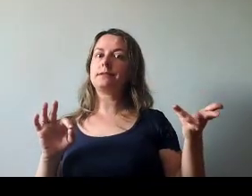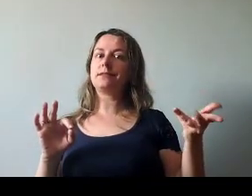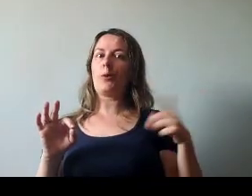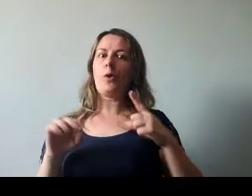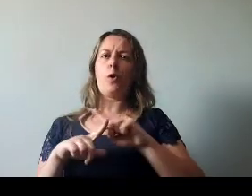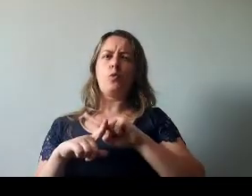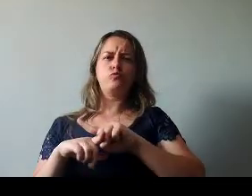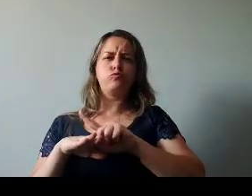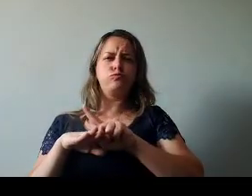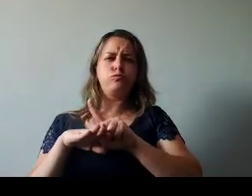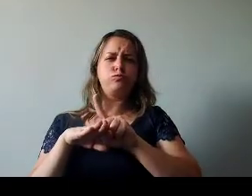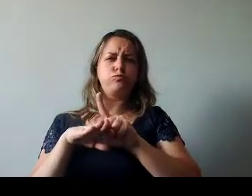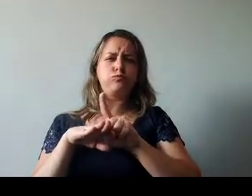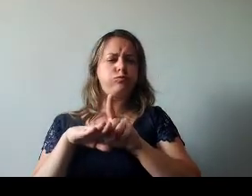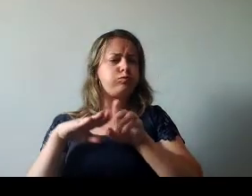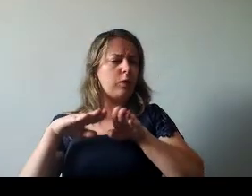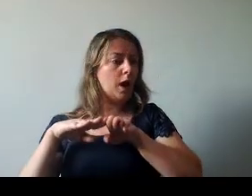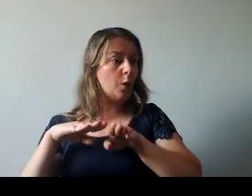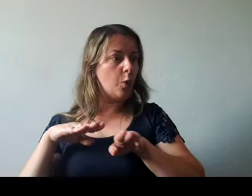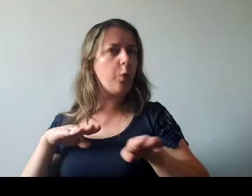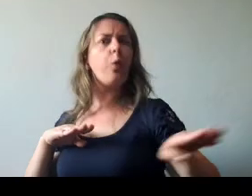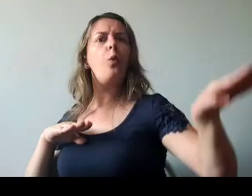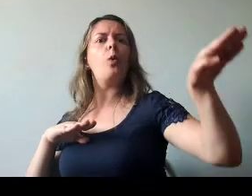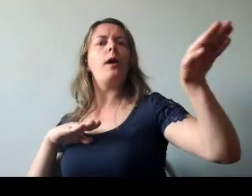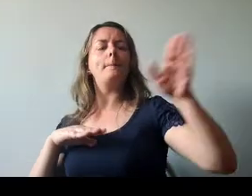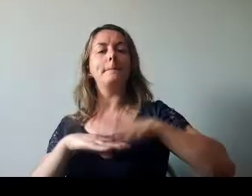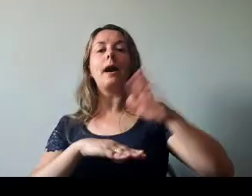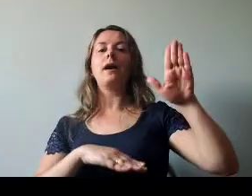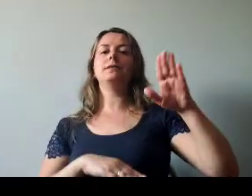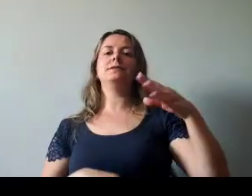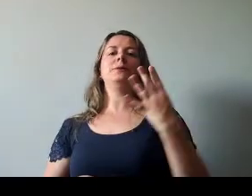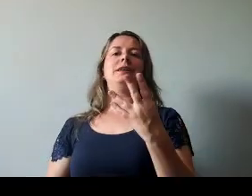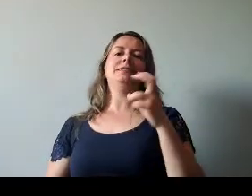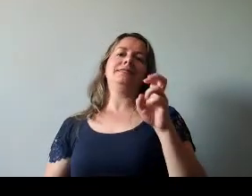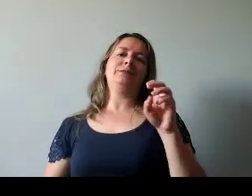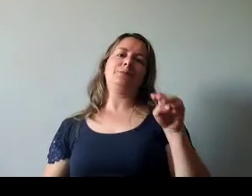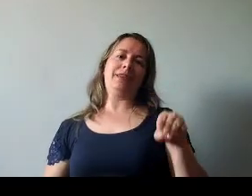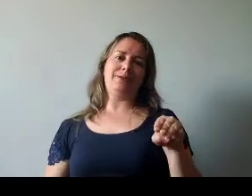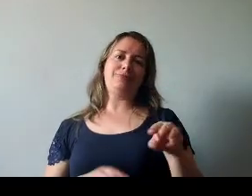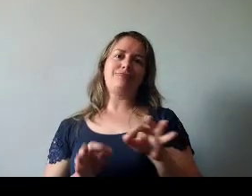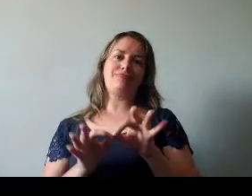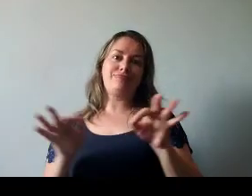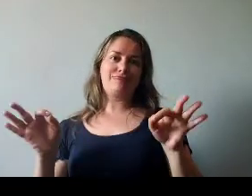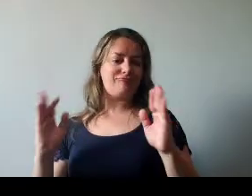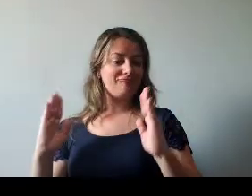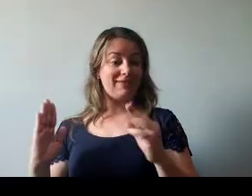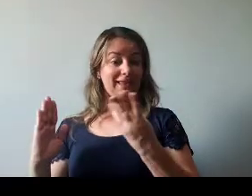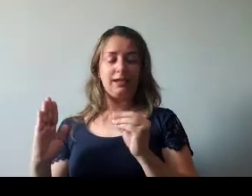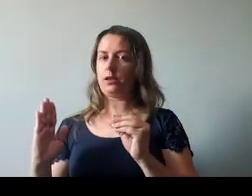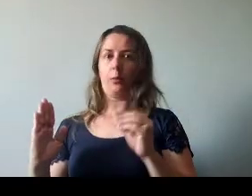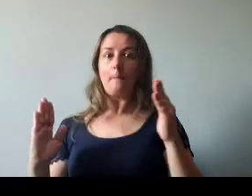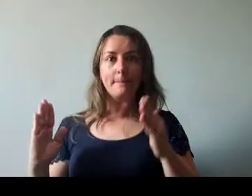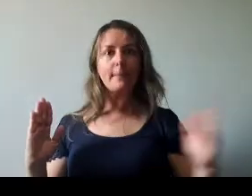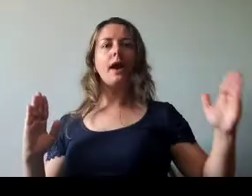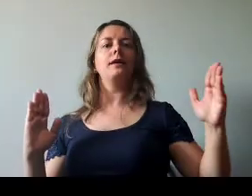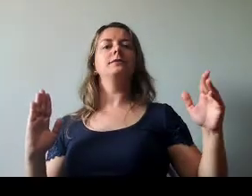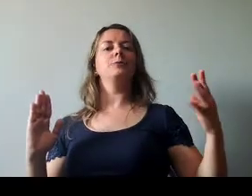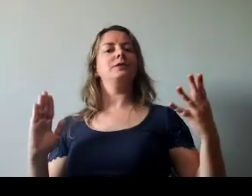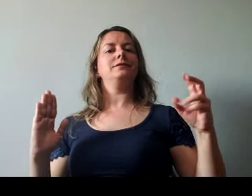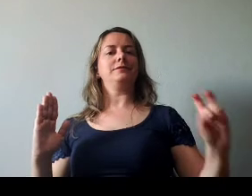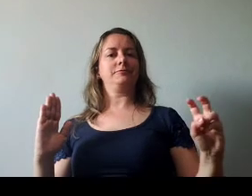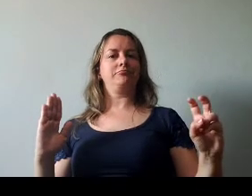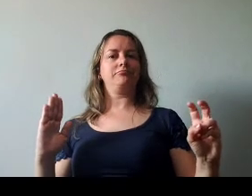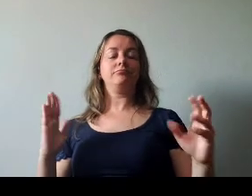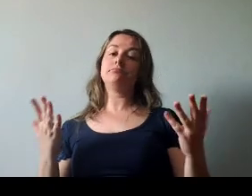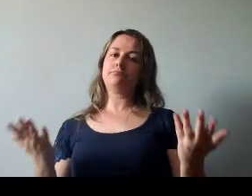total. Por isso que não pode usar só D igual a VT, né? Então, pode fazer pela área, ou pode fazer direto na fórmula lá, ó.